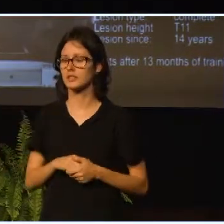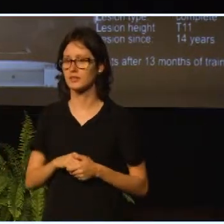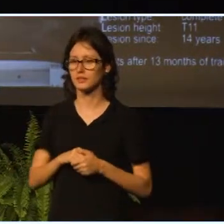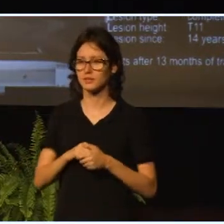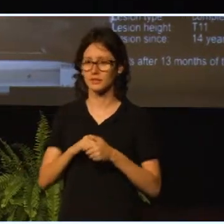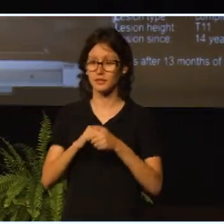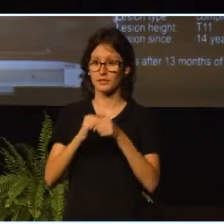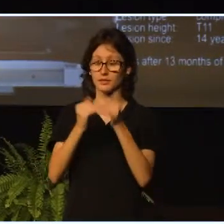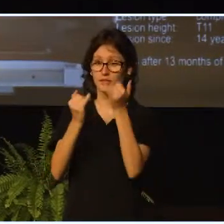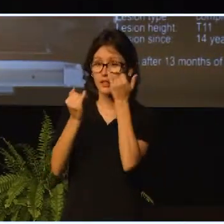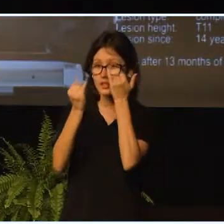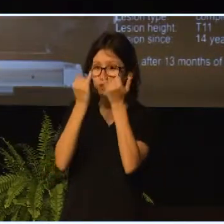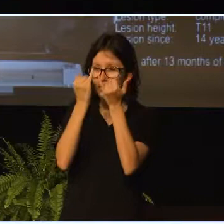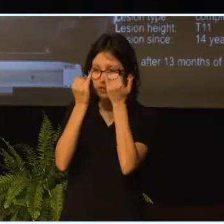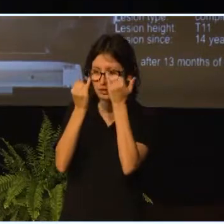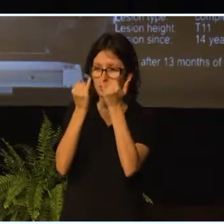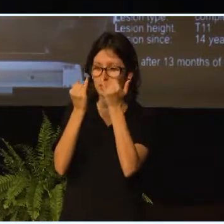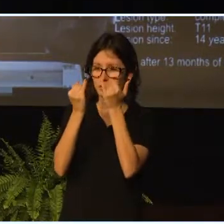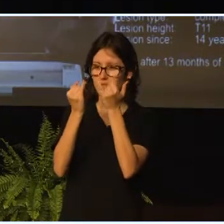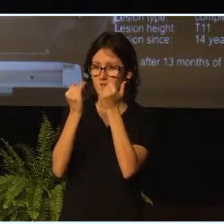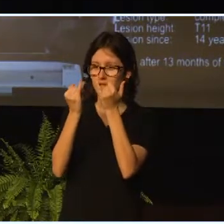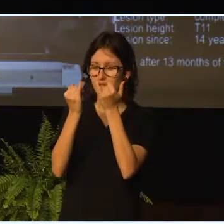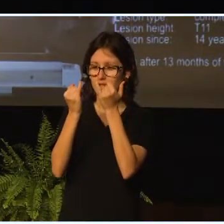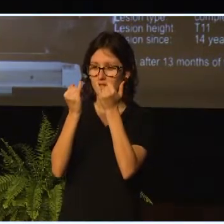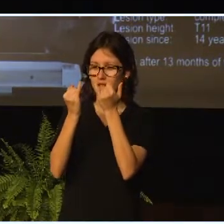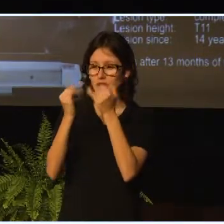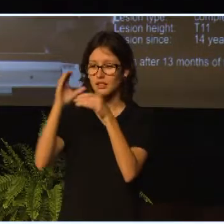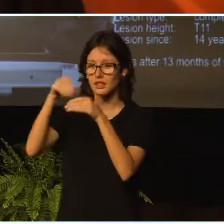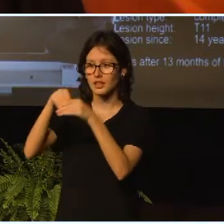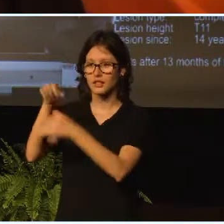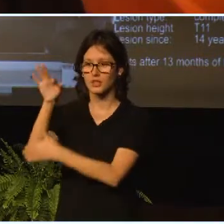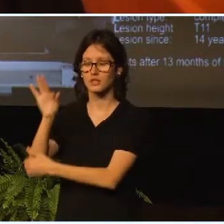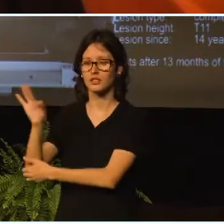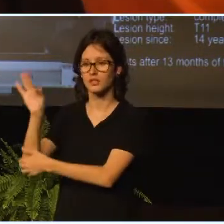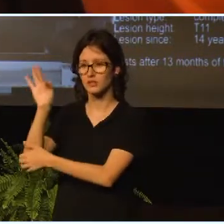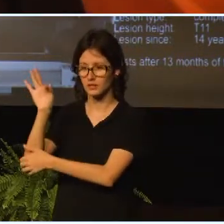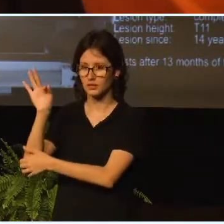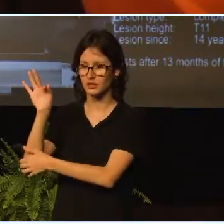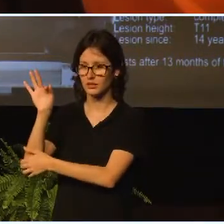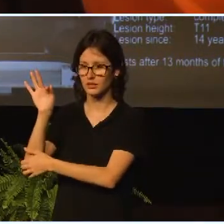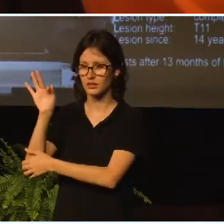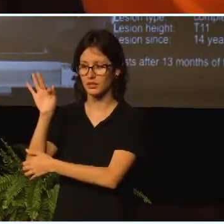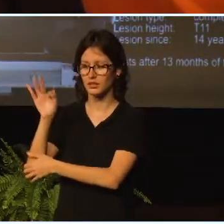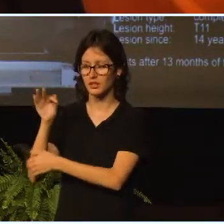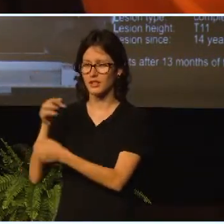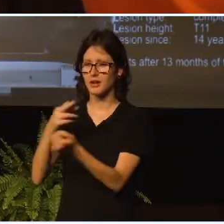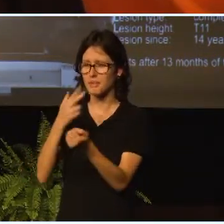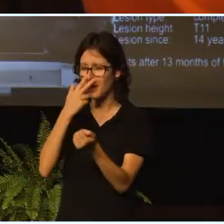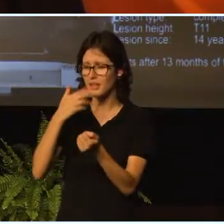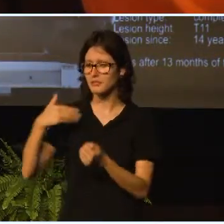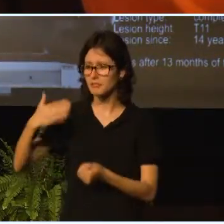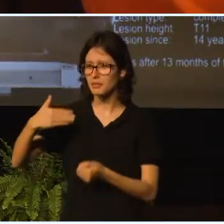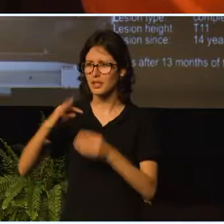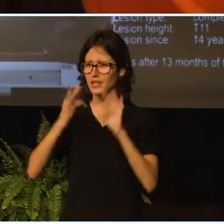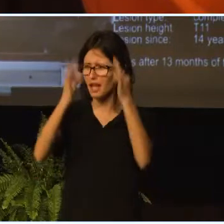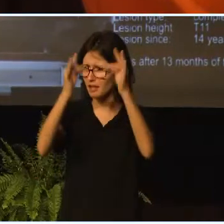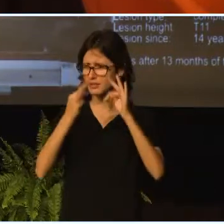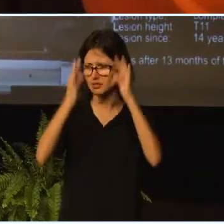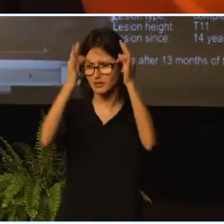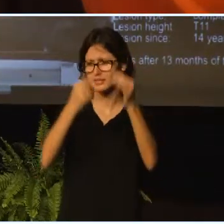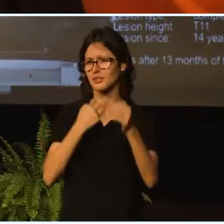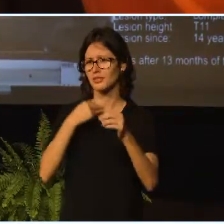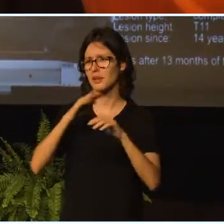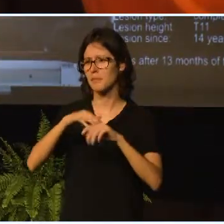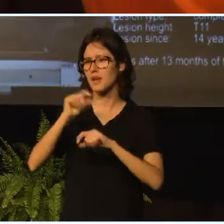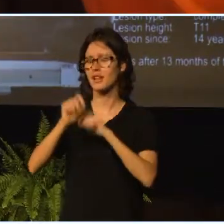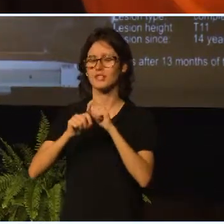a informação nas universidades. No ritmo que está a tecnologia, não dá mais para